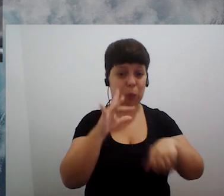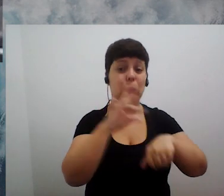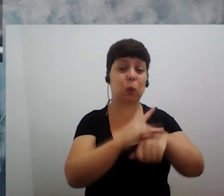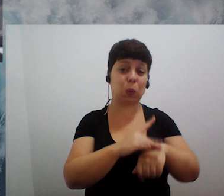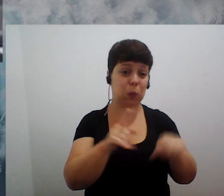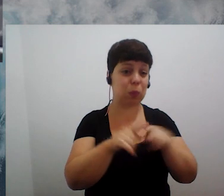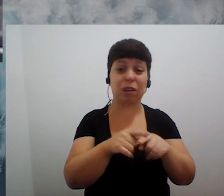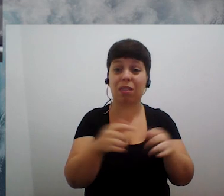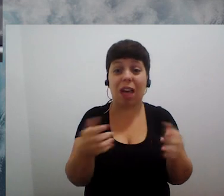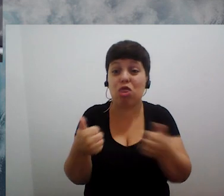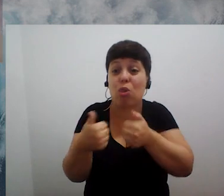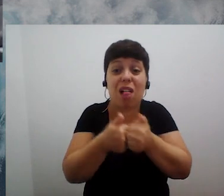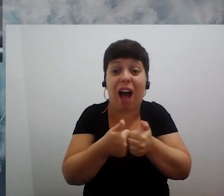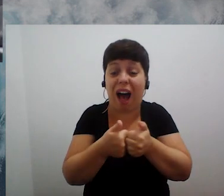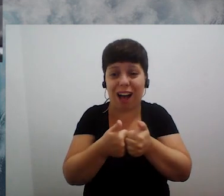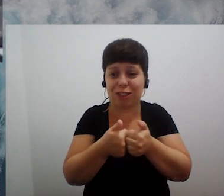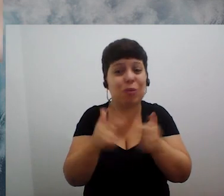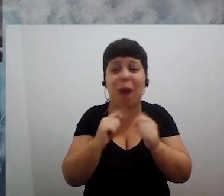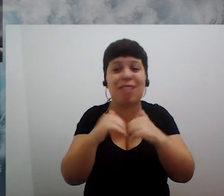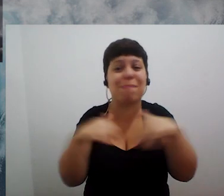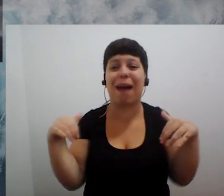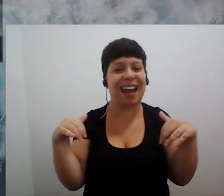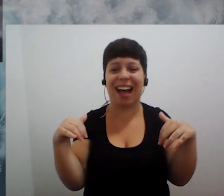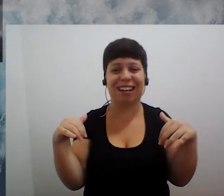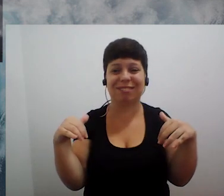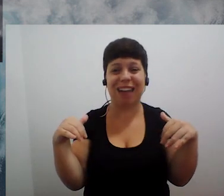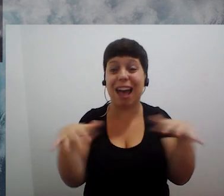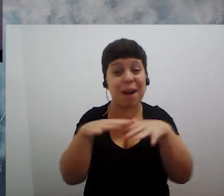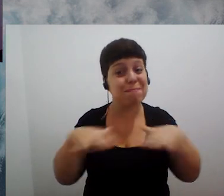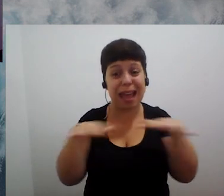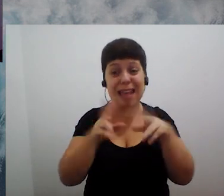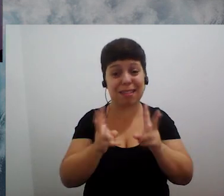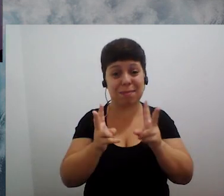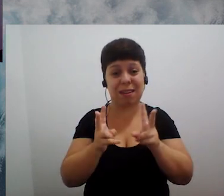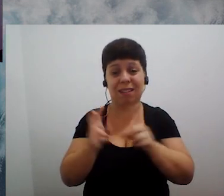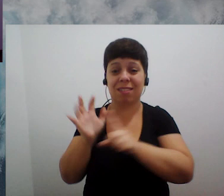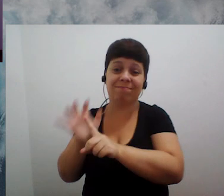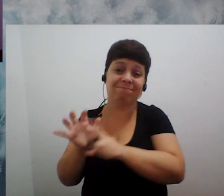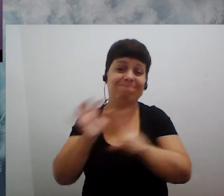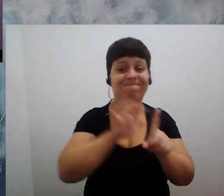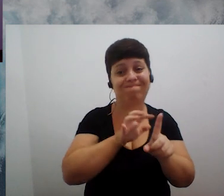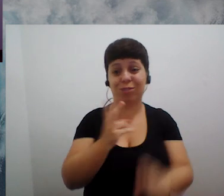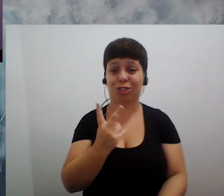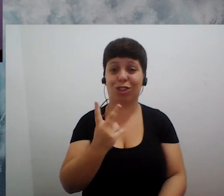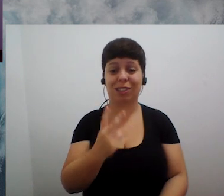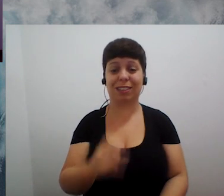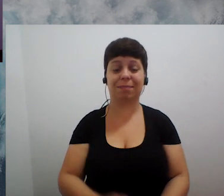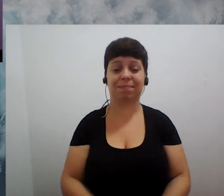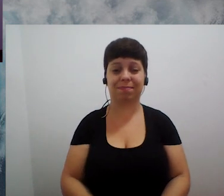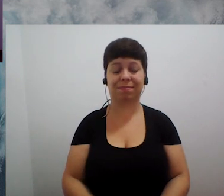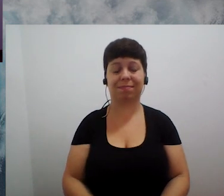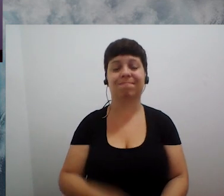fica também, porque estamos do lado, então nós somos uma coisa só. Então, isso afeta a Bahia e afeta a gente.